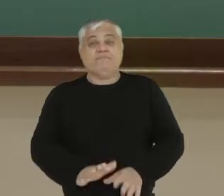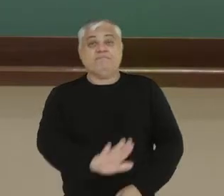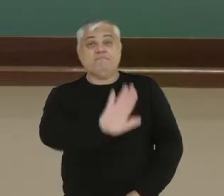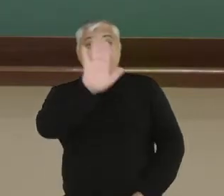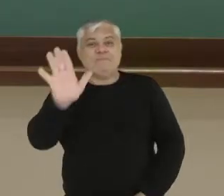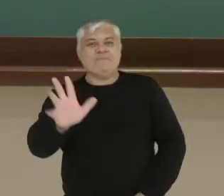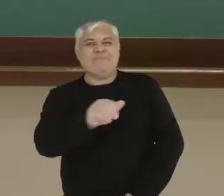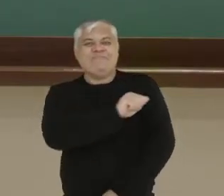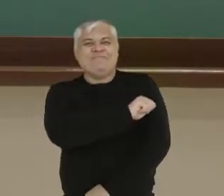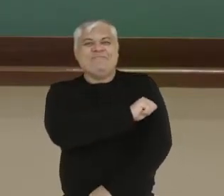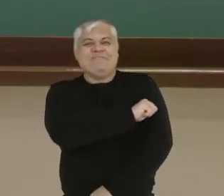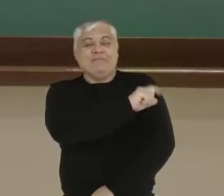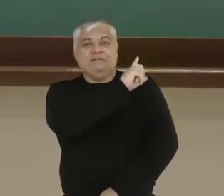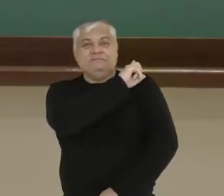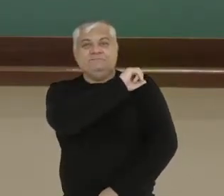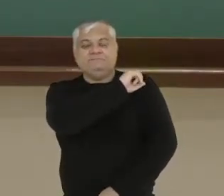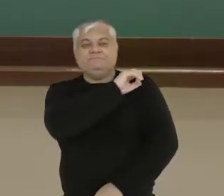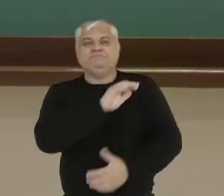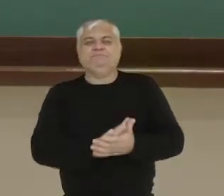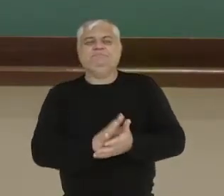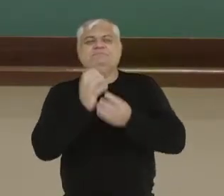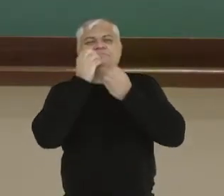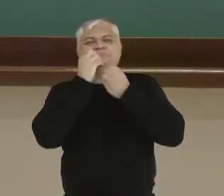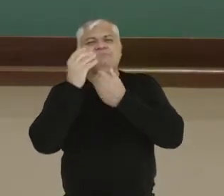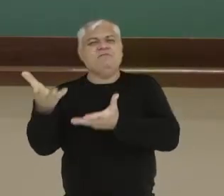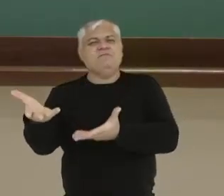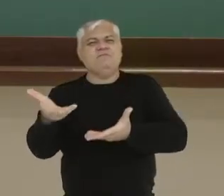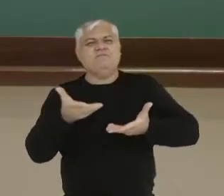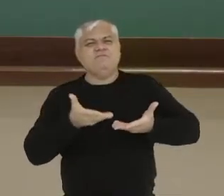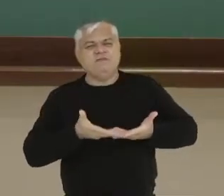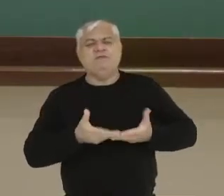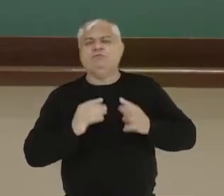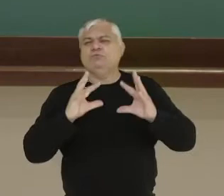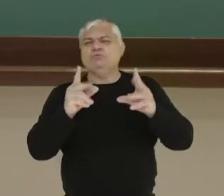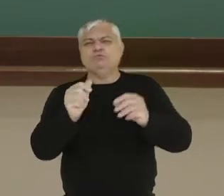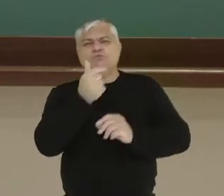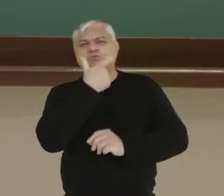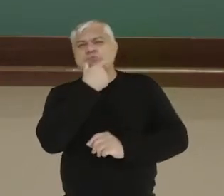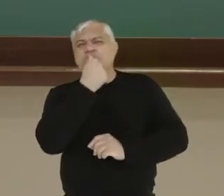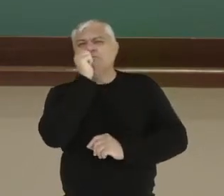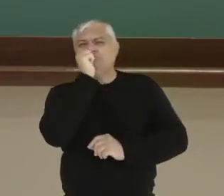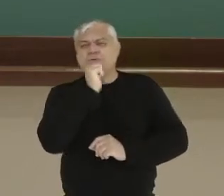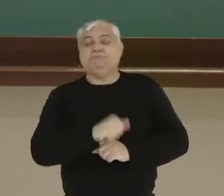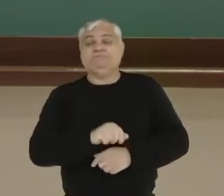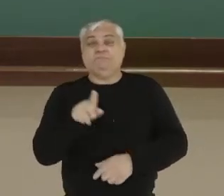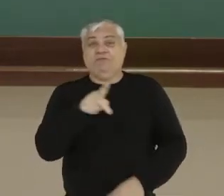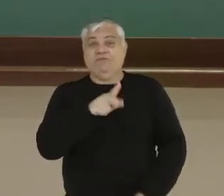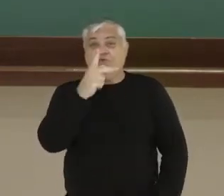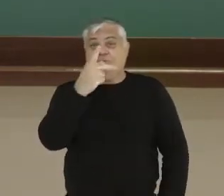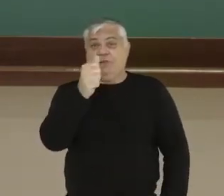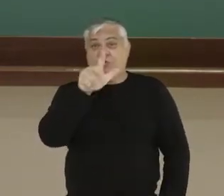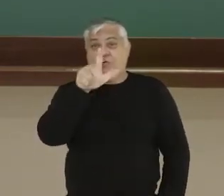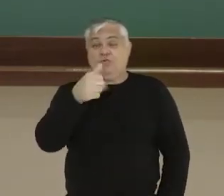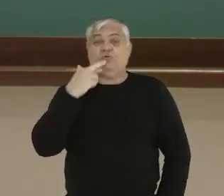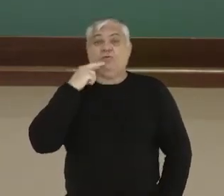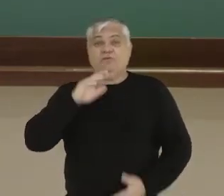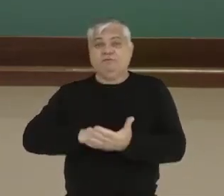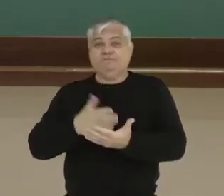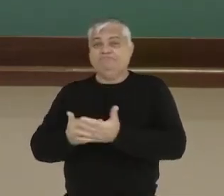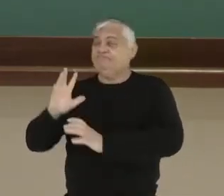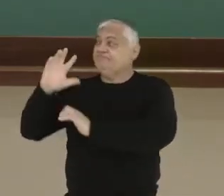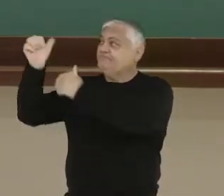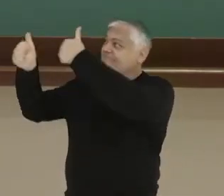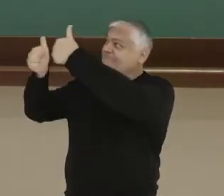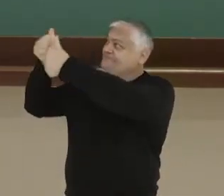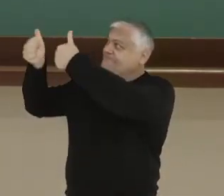Olá, estudantes da primeira série, sejam todos bem-vindos, sejam todas bem-vindas. Eu, professor Paulo Brito, o Ronaldo, nosso